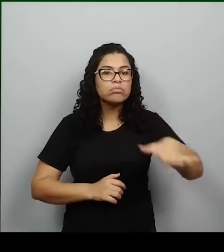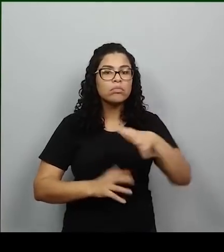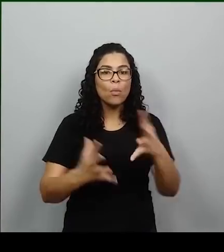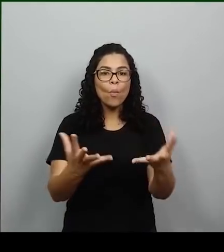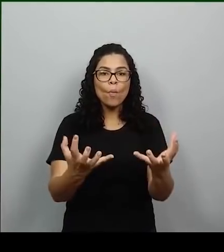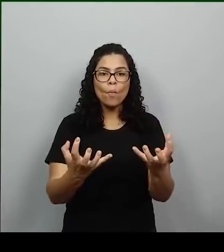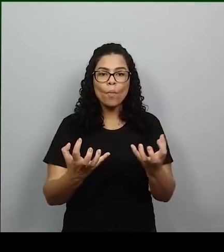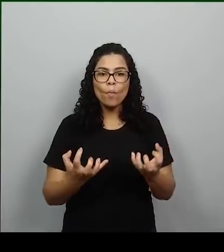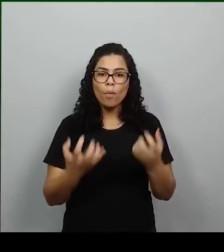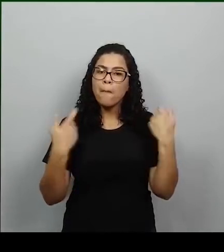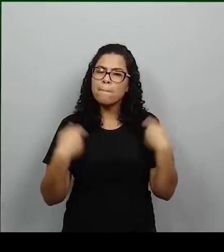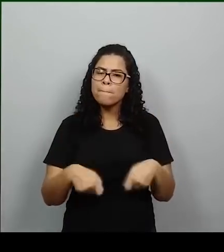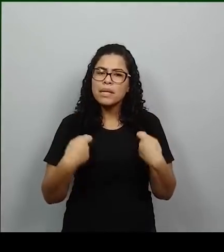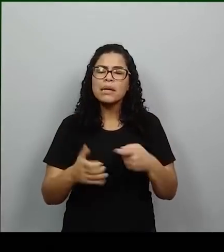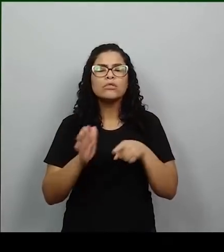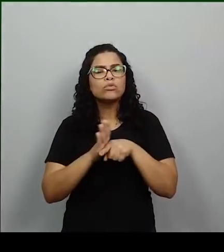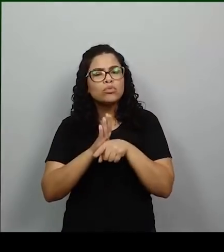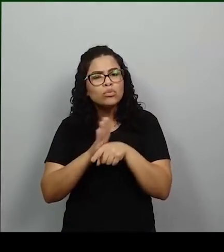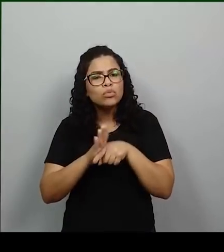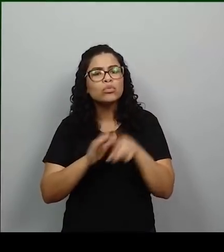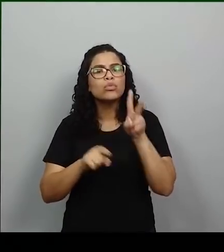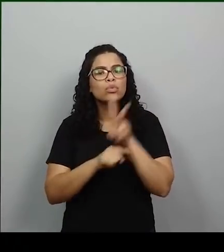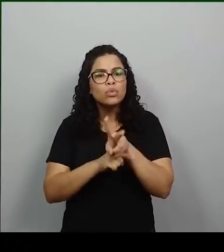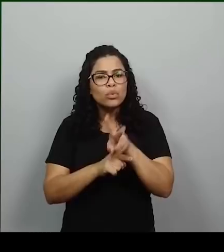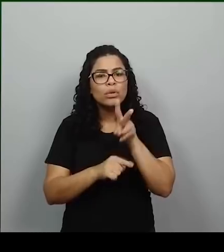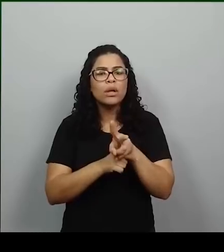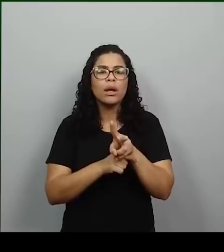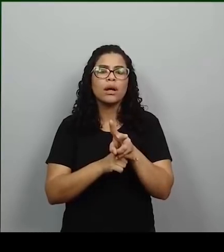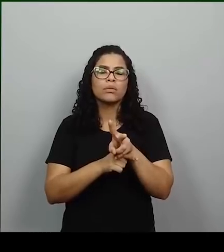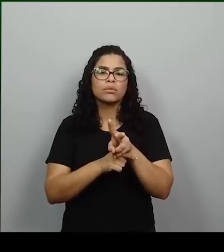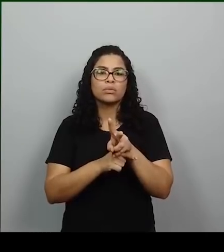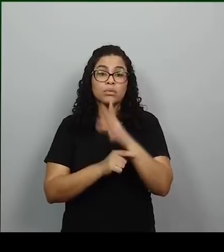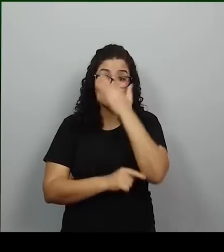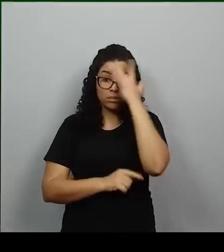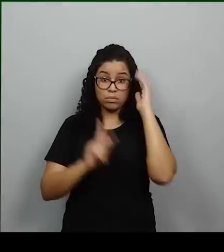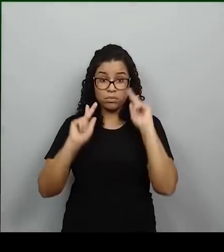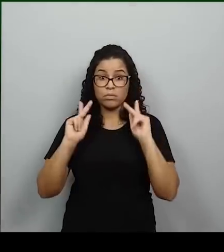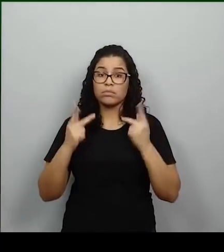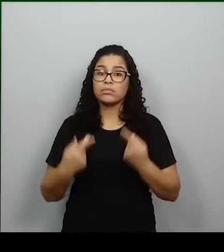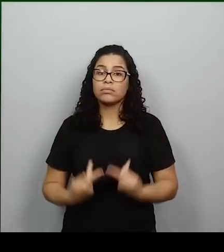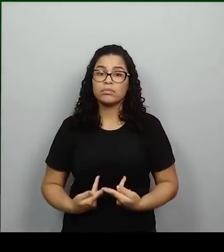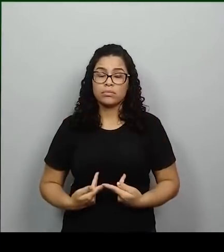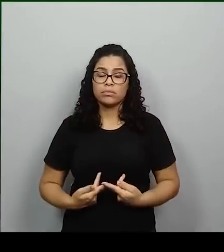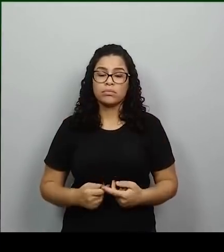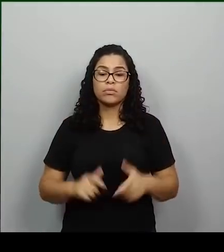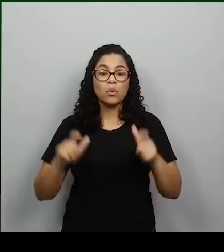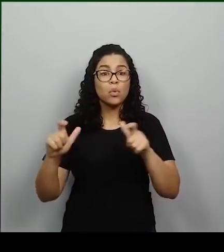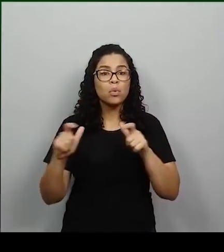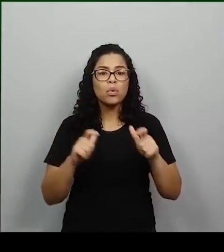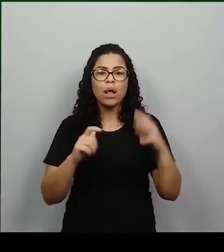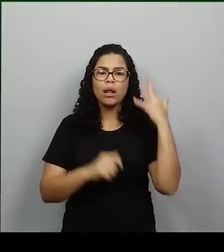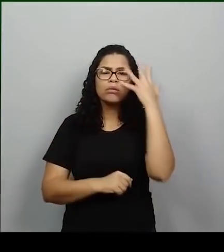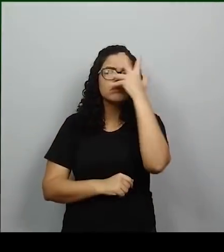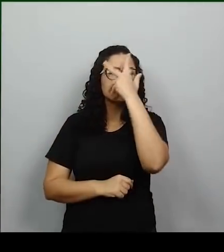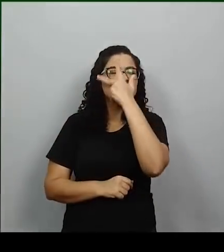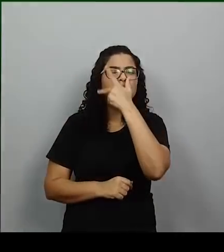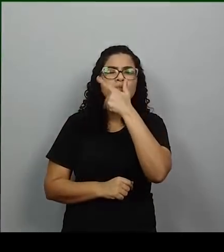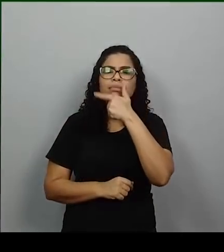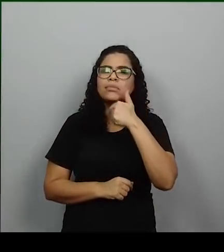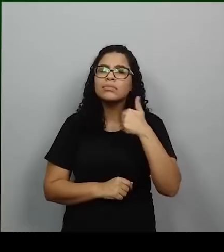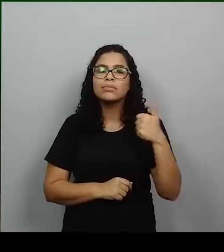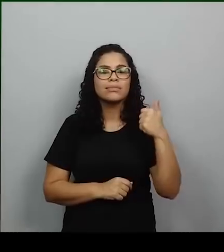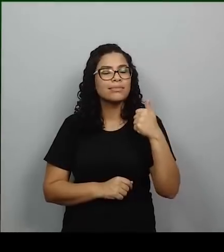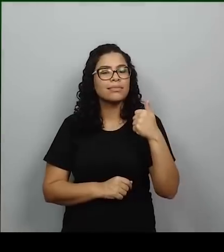de estudos e mais precisa de cuidados do ser humano. E é uma região magnífica,